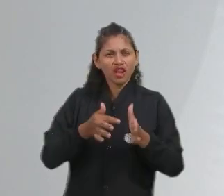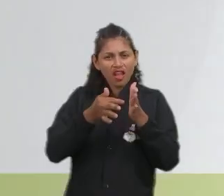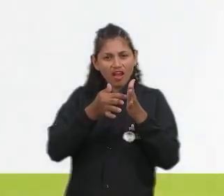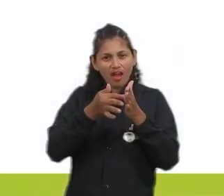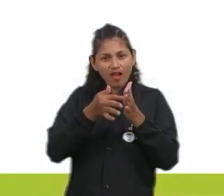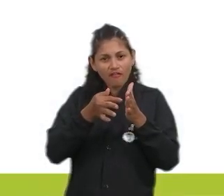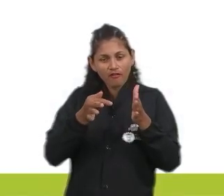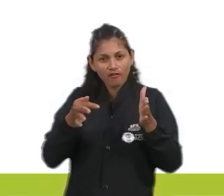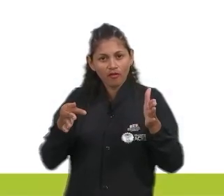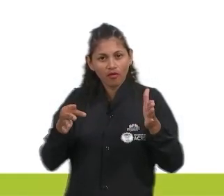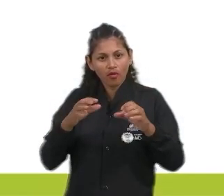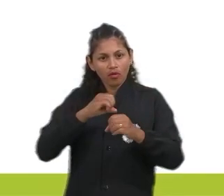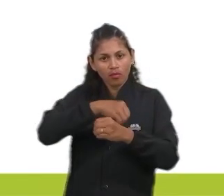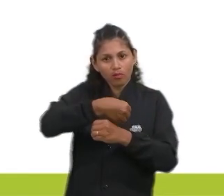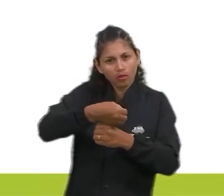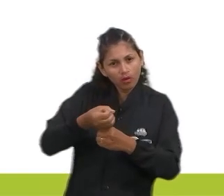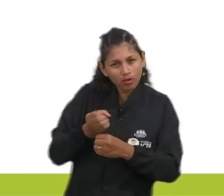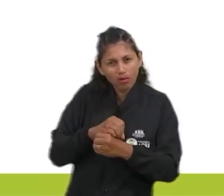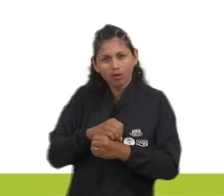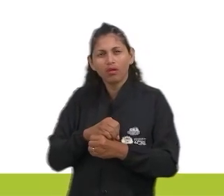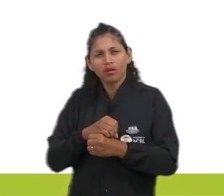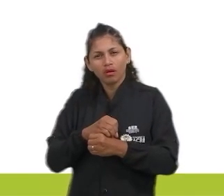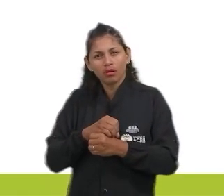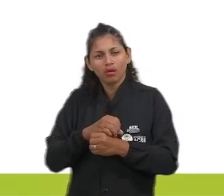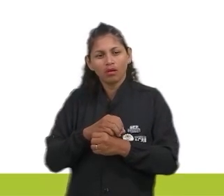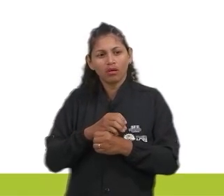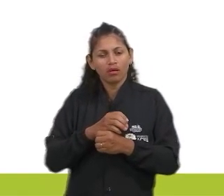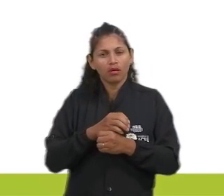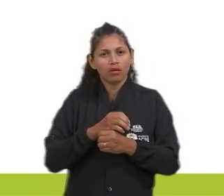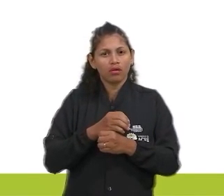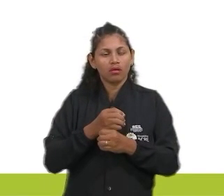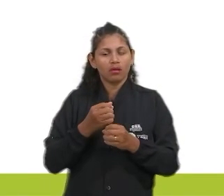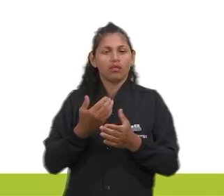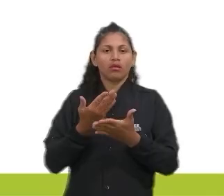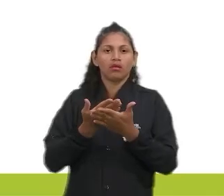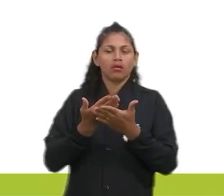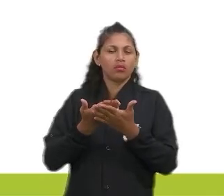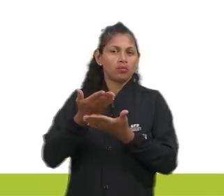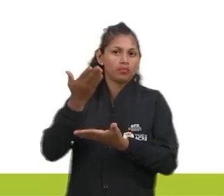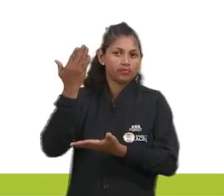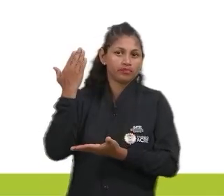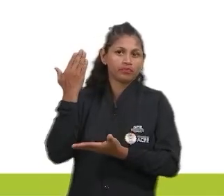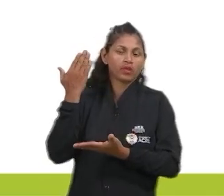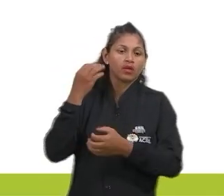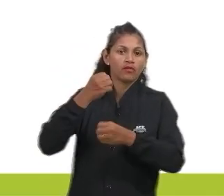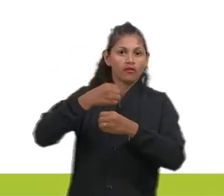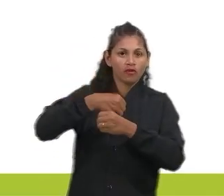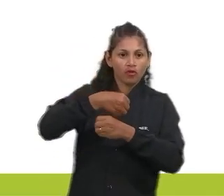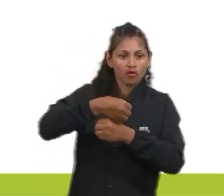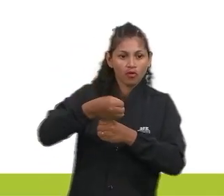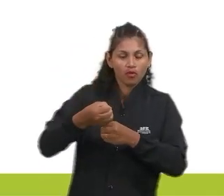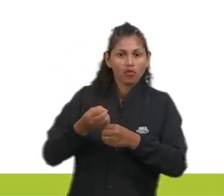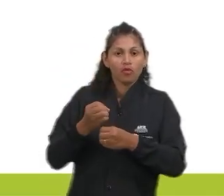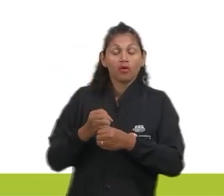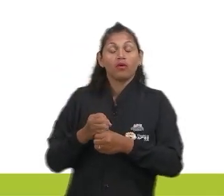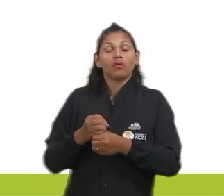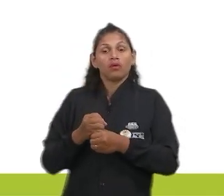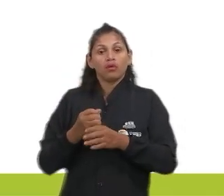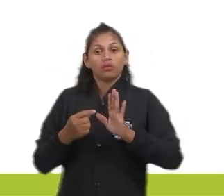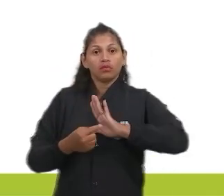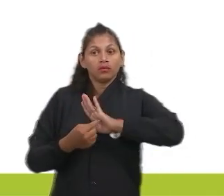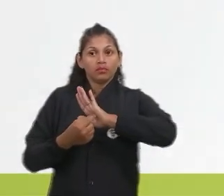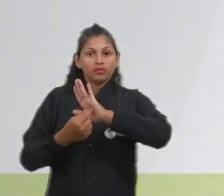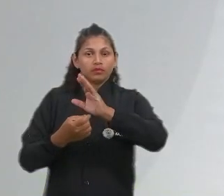molecular? Lá nas aulas anteriores, a gente viu que a fórmula molecular, ela vai me dizer a